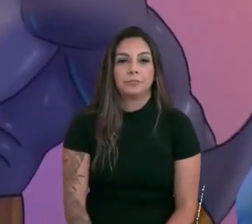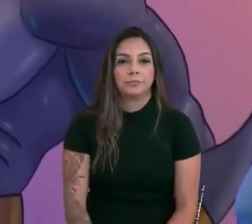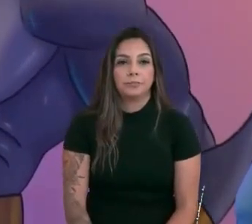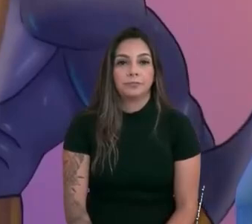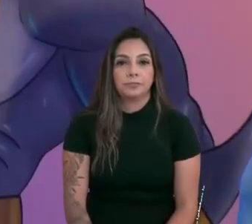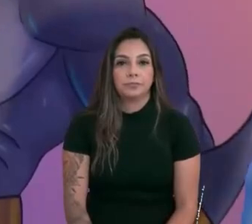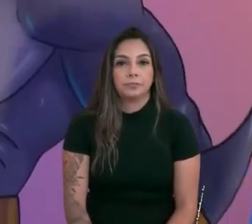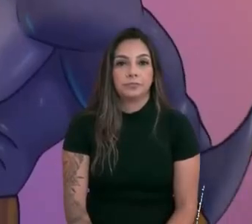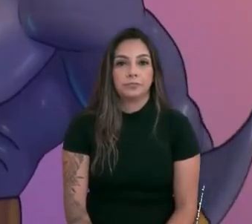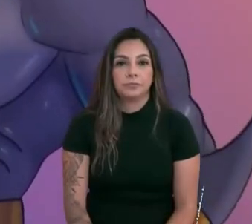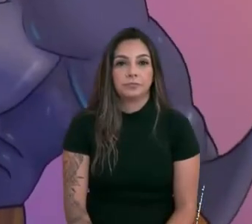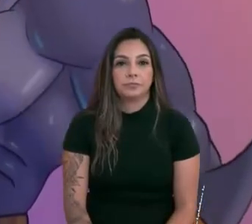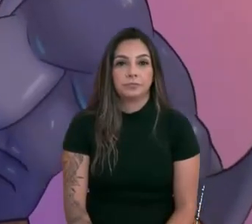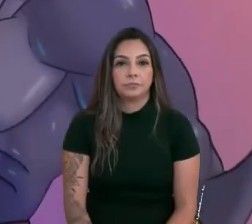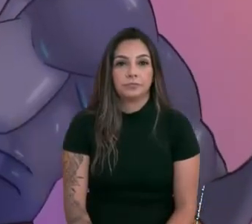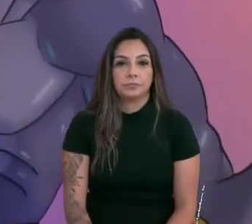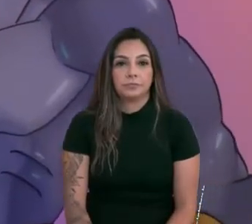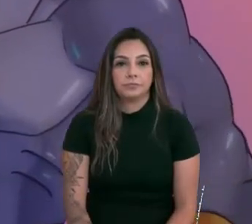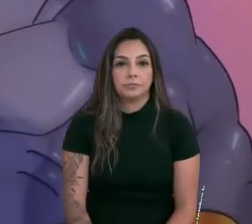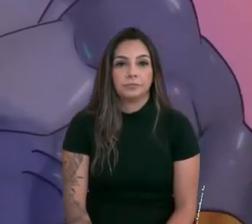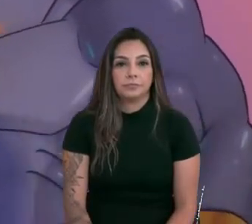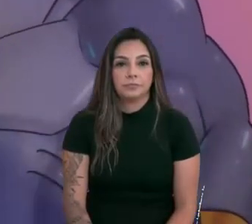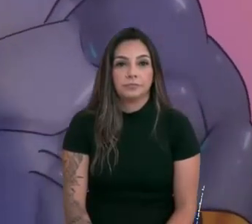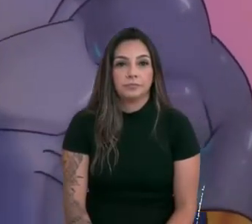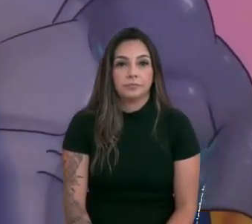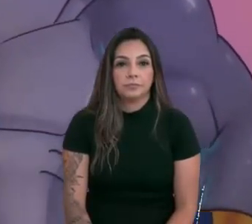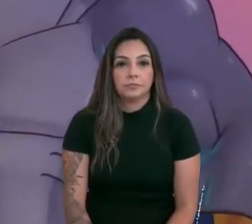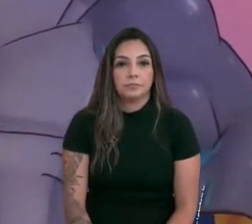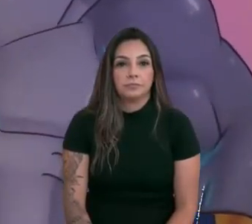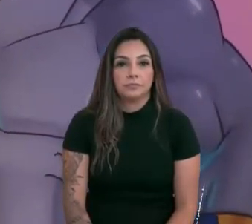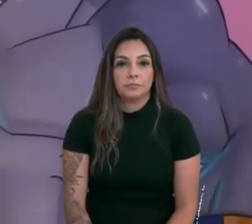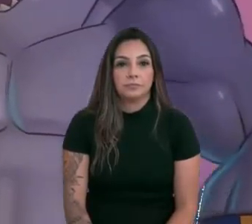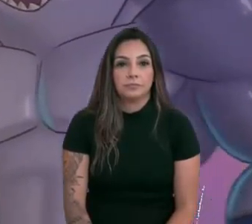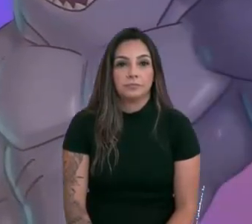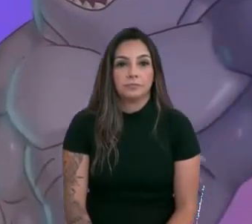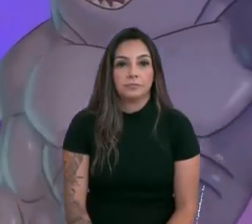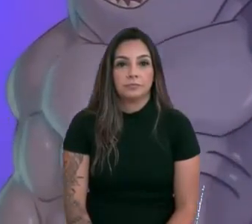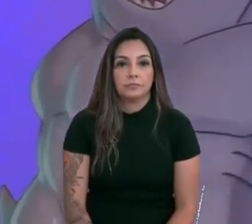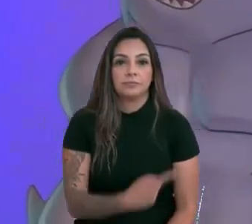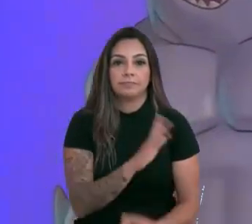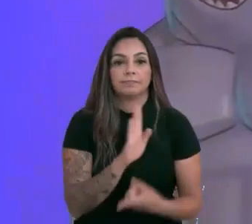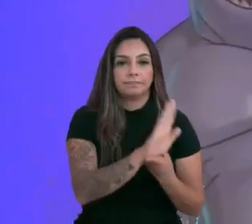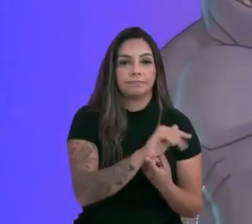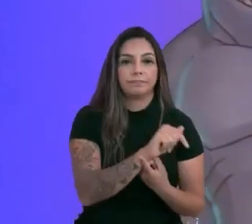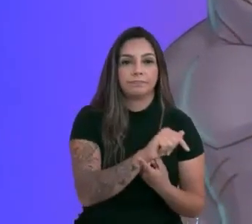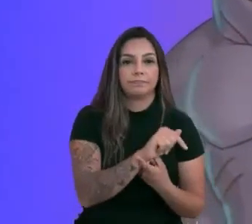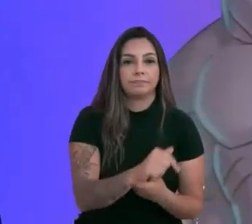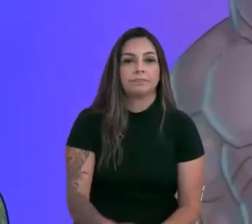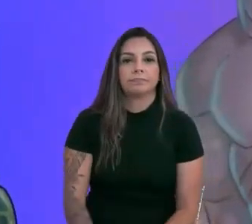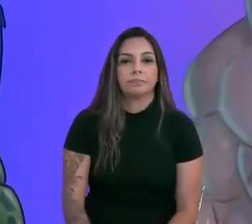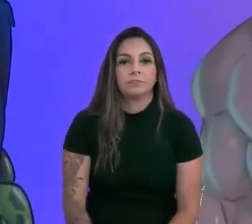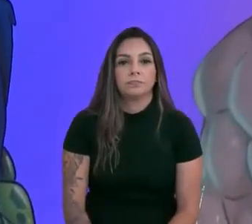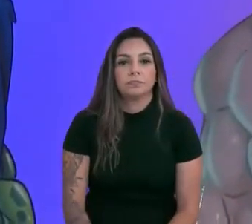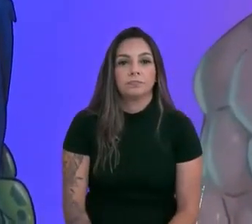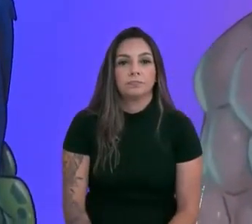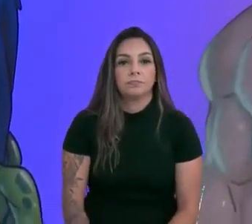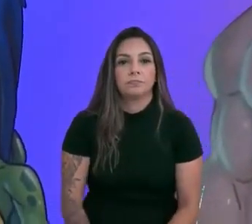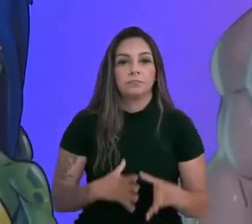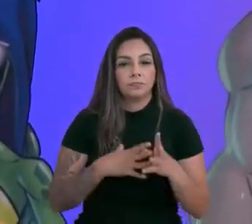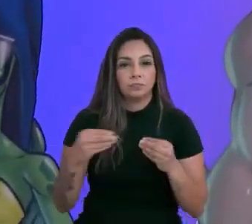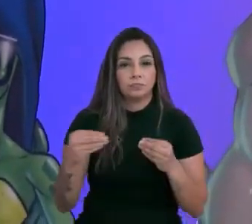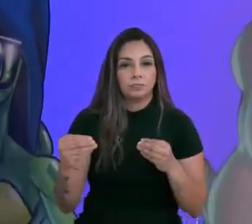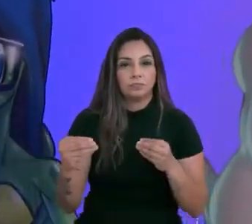Quando houve o ataque lá no Reino de Azulia, foi ele que ajudou o Capitão Mergulho a fugir. O Capitão Mergulho era um